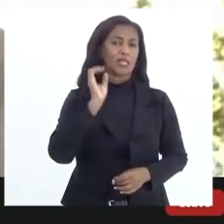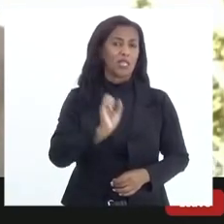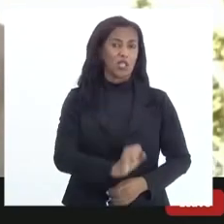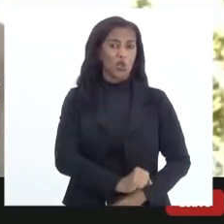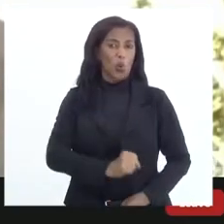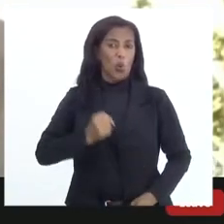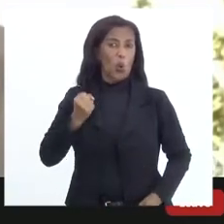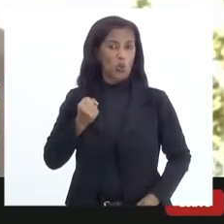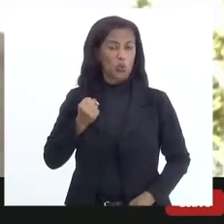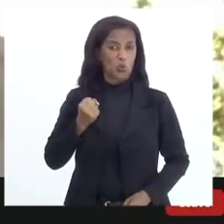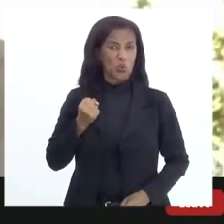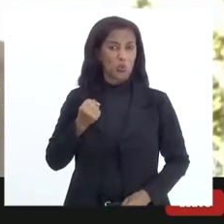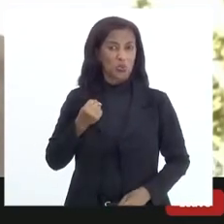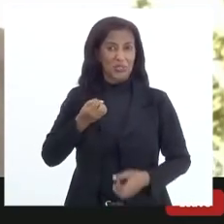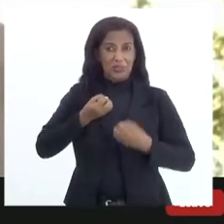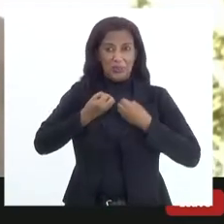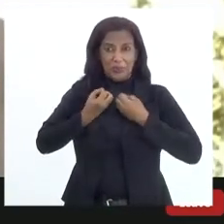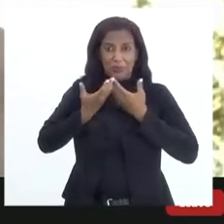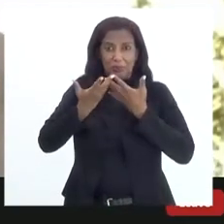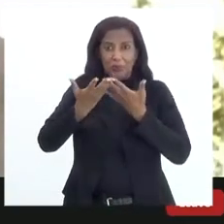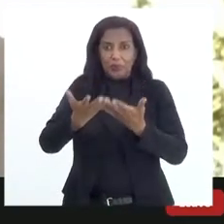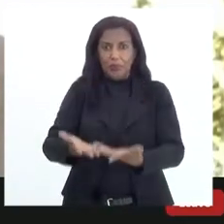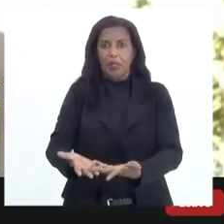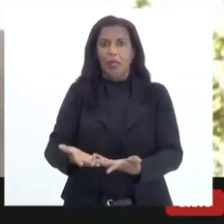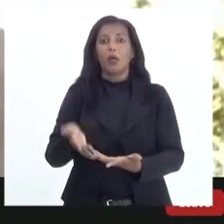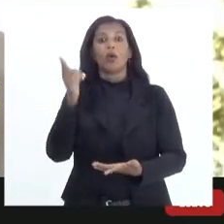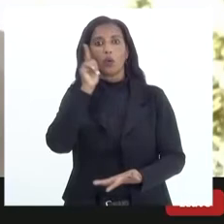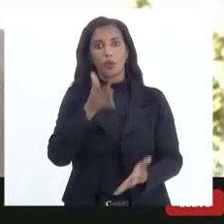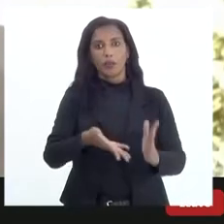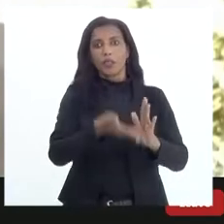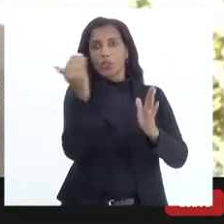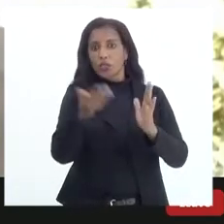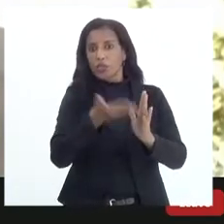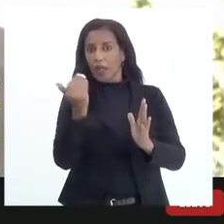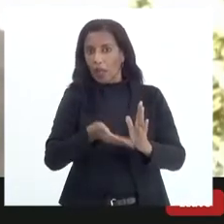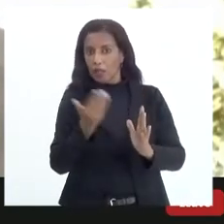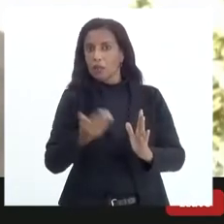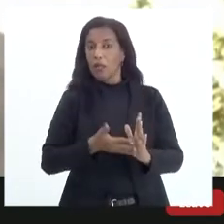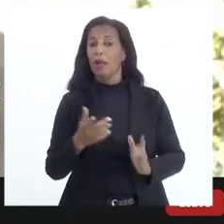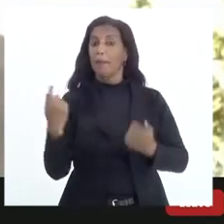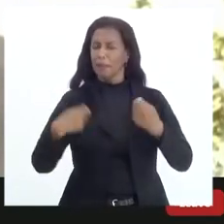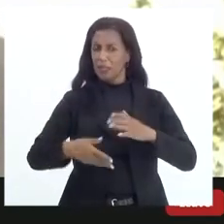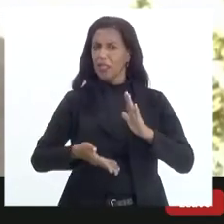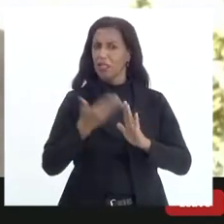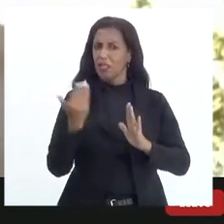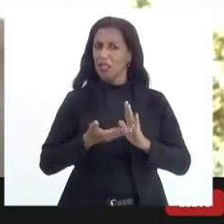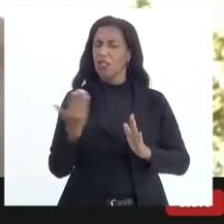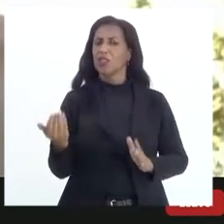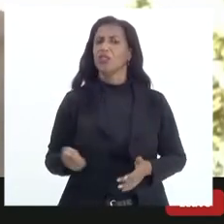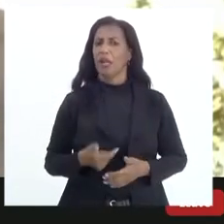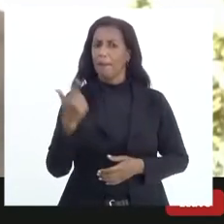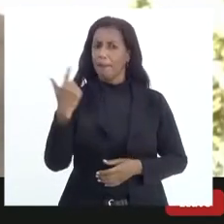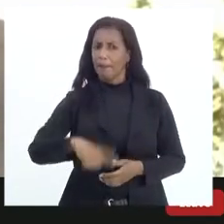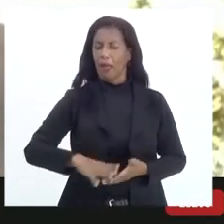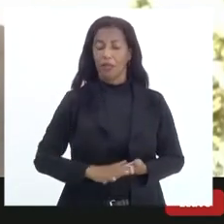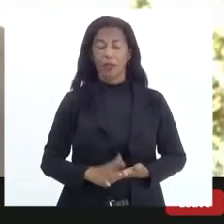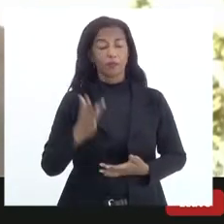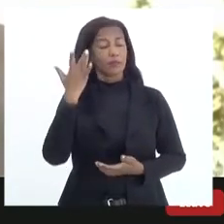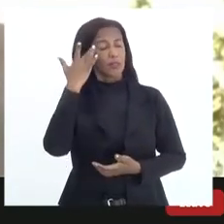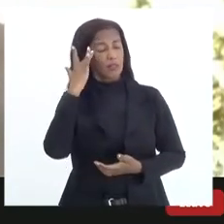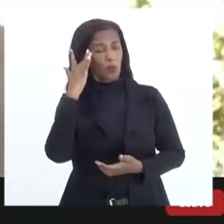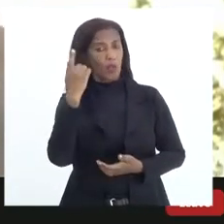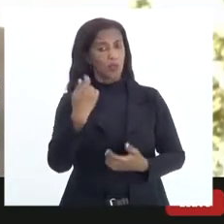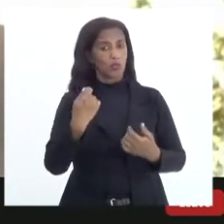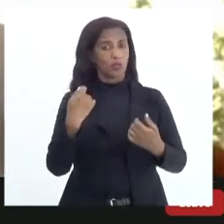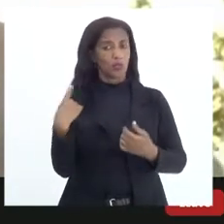Nós conseguimos tirar alguns deles, precisam retirar mais ainda, temos que retirar. Mas eu acho que nós poderíamos